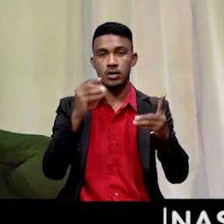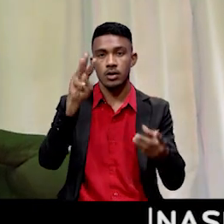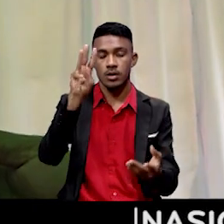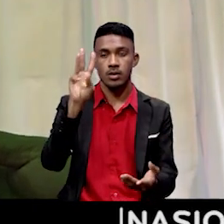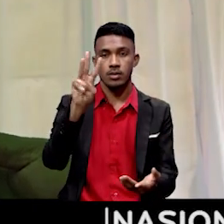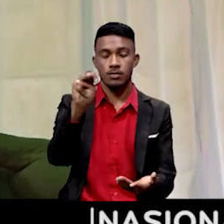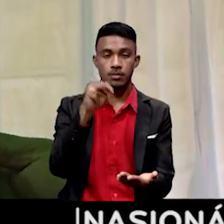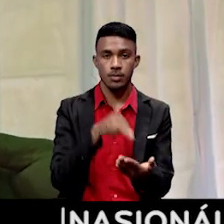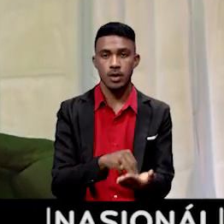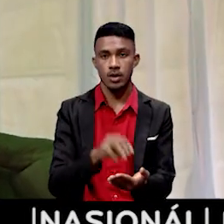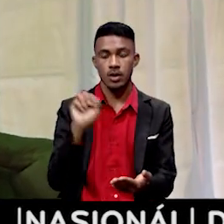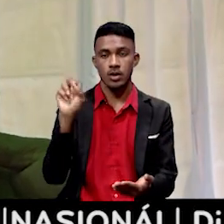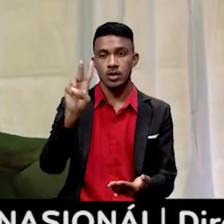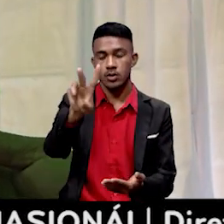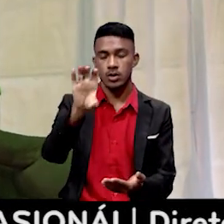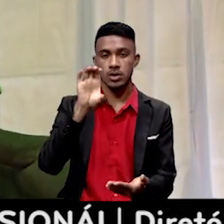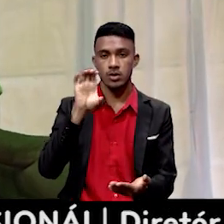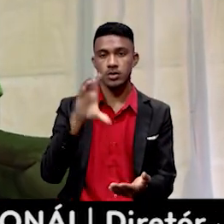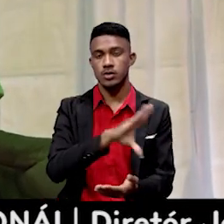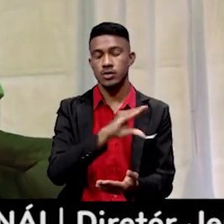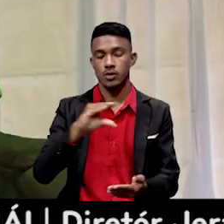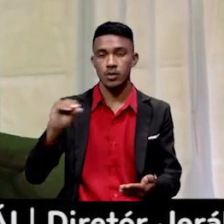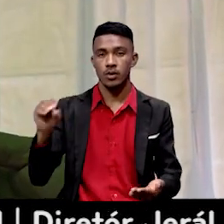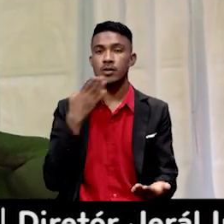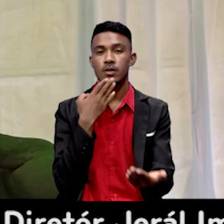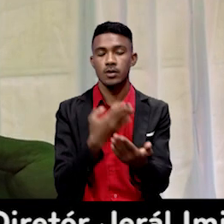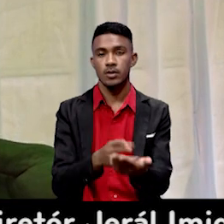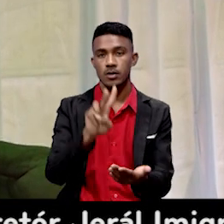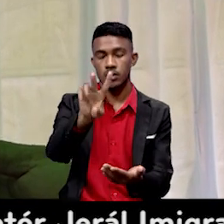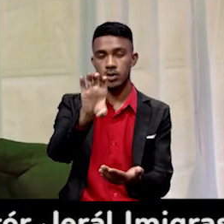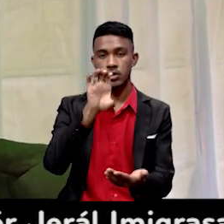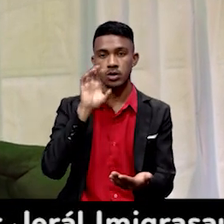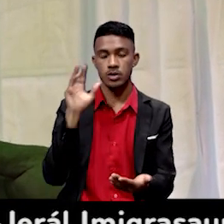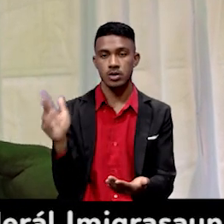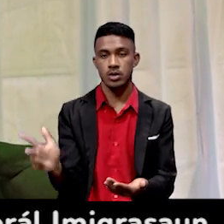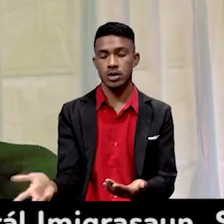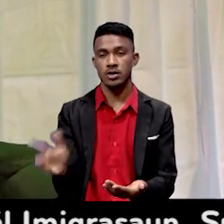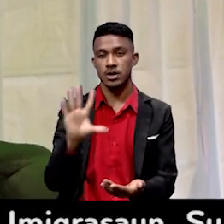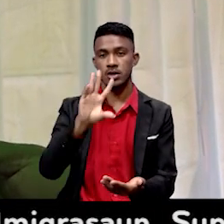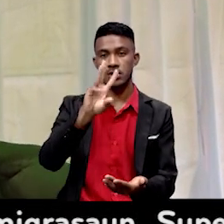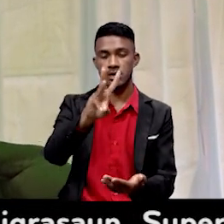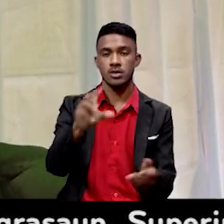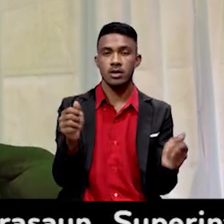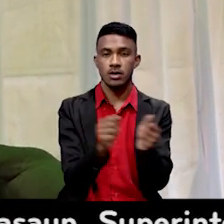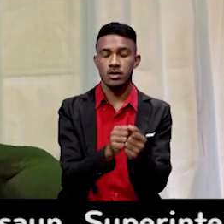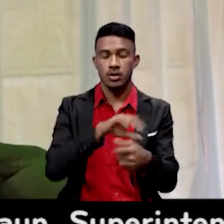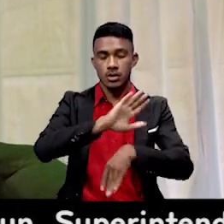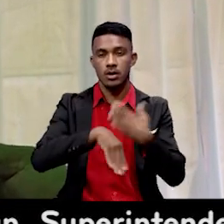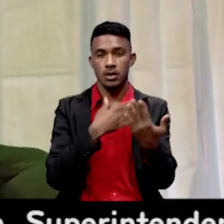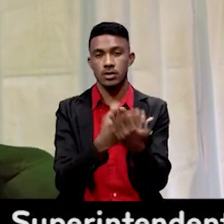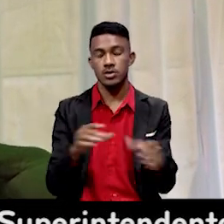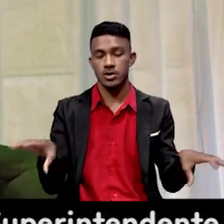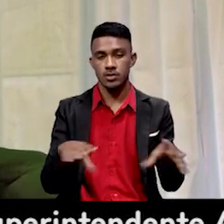tal e pois si beneficiarne quase 236 ma constitui feto. Depois o